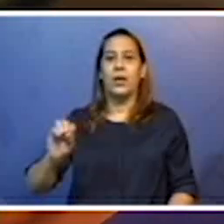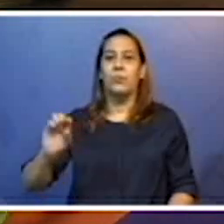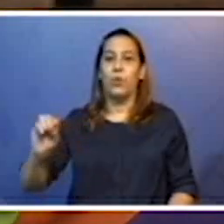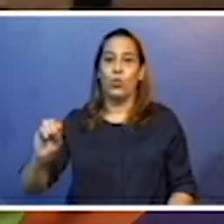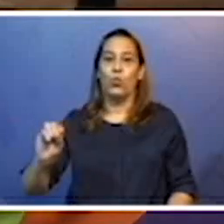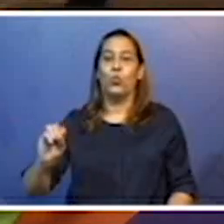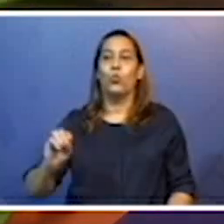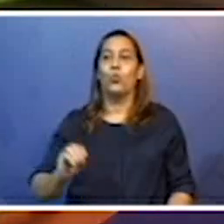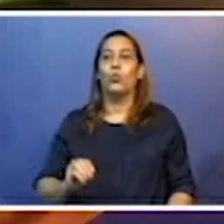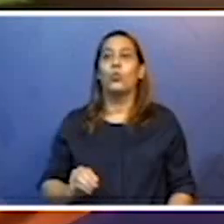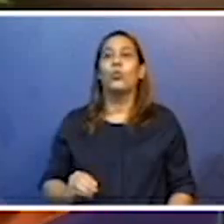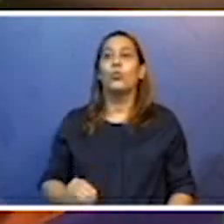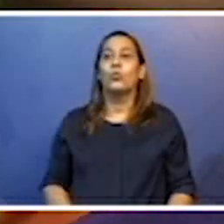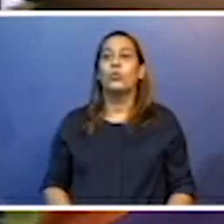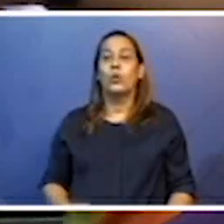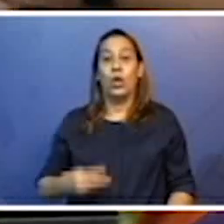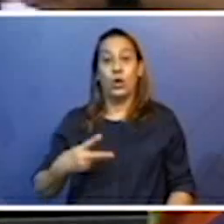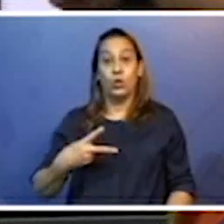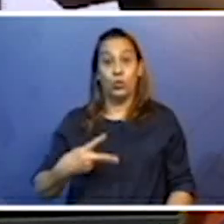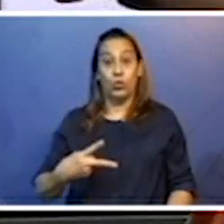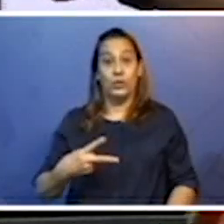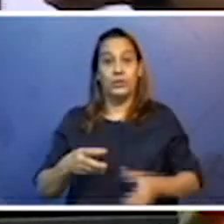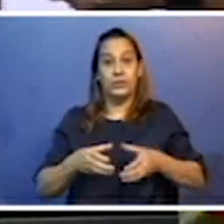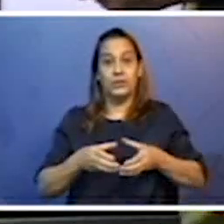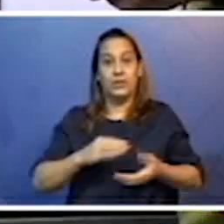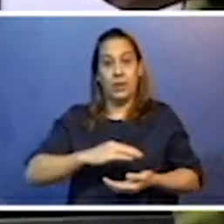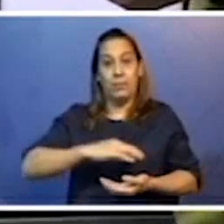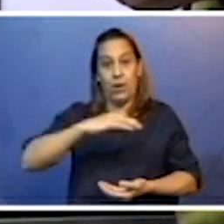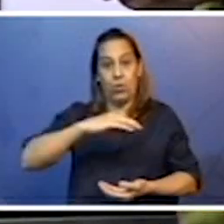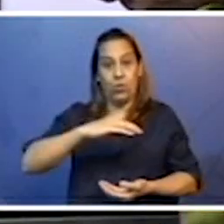cheguei com dois pacotes. Olha aqui,